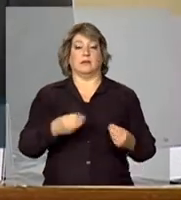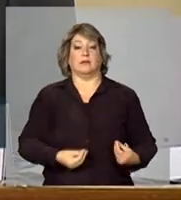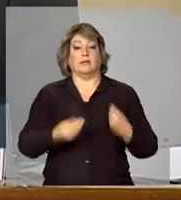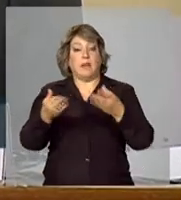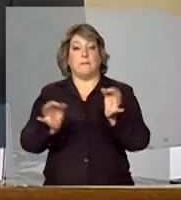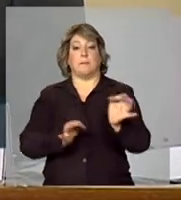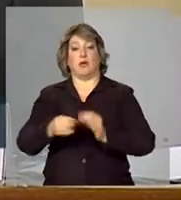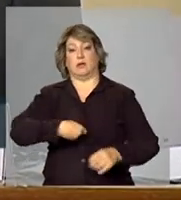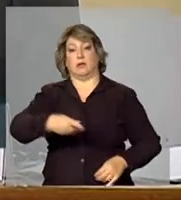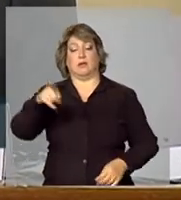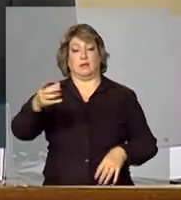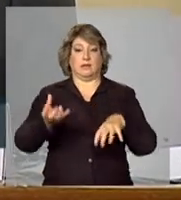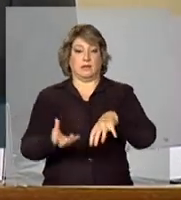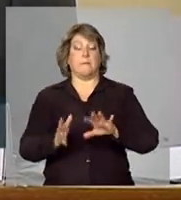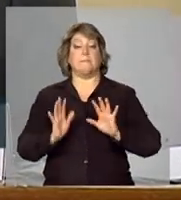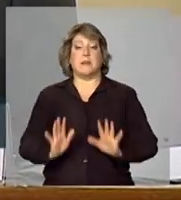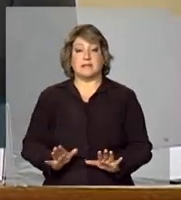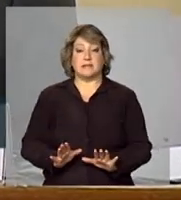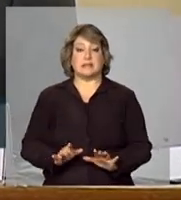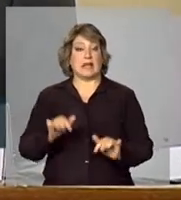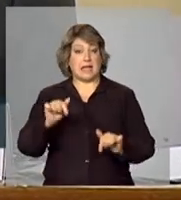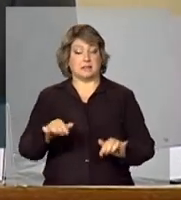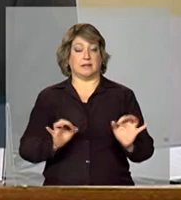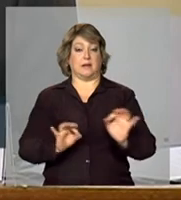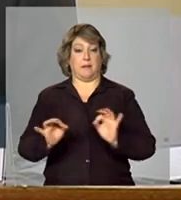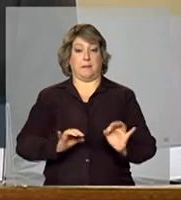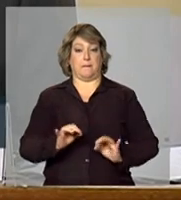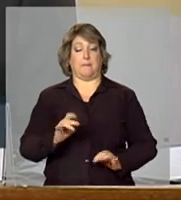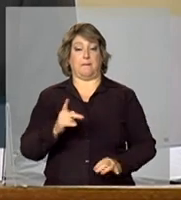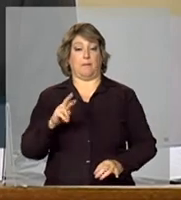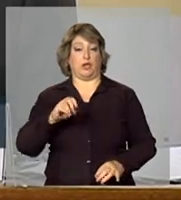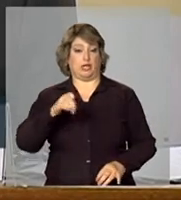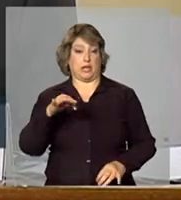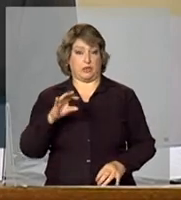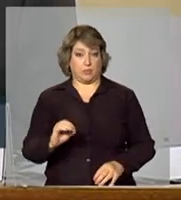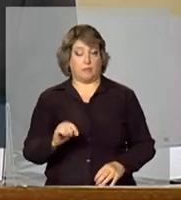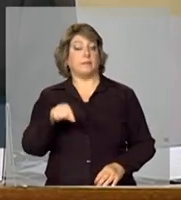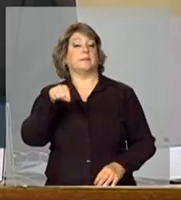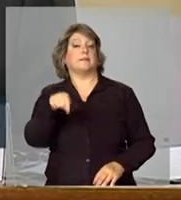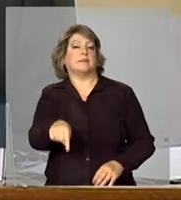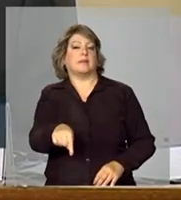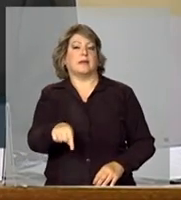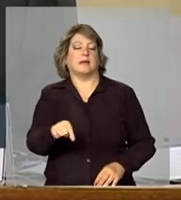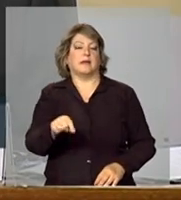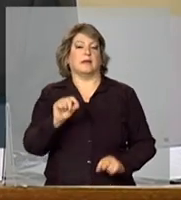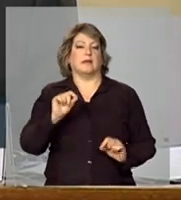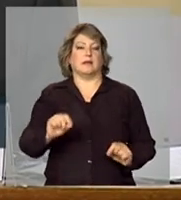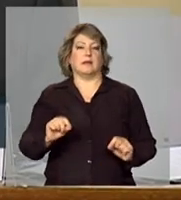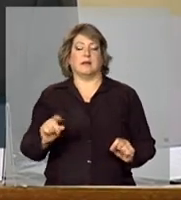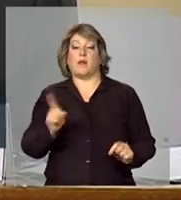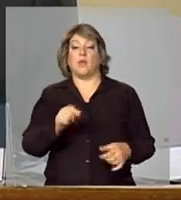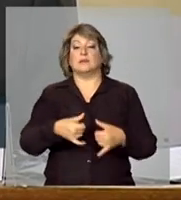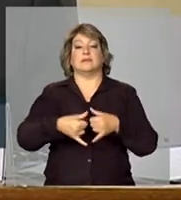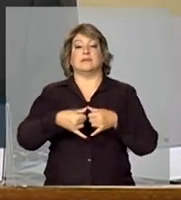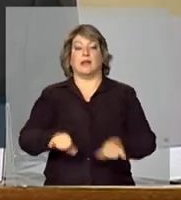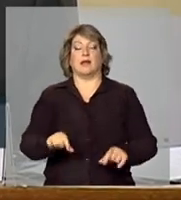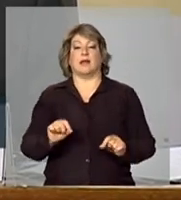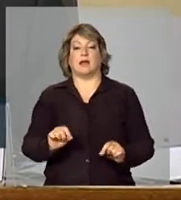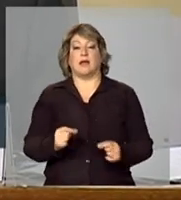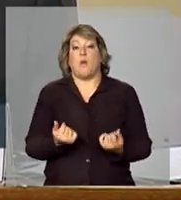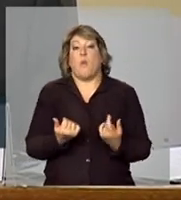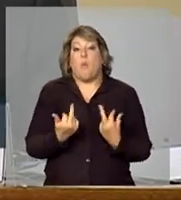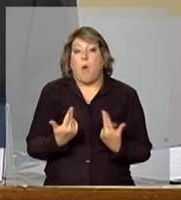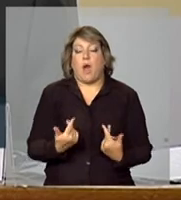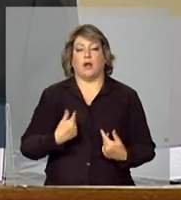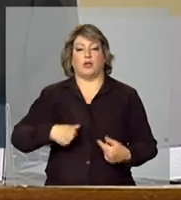o projeto só que esse projeto ele foi desvirtuado ele não está da